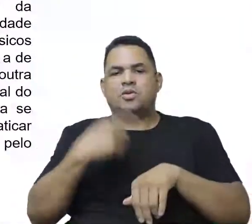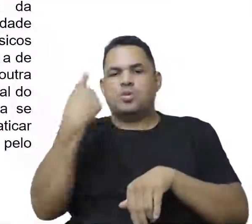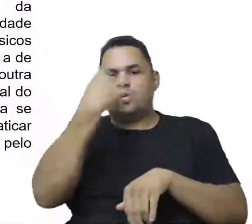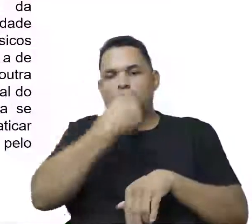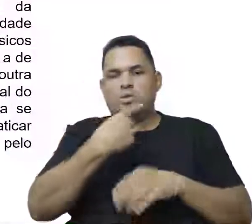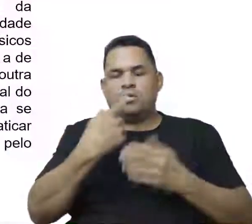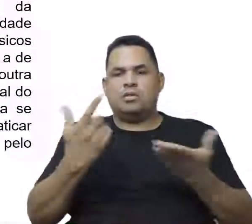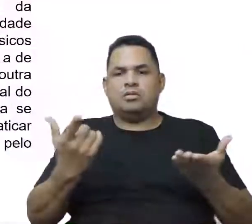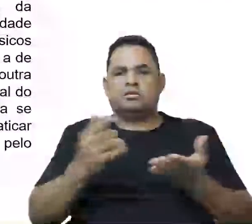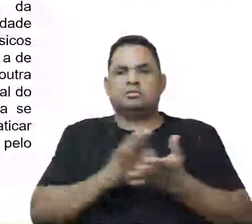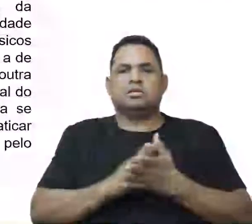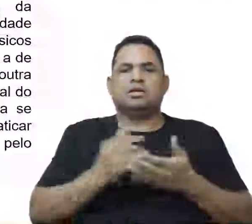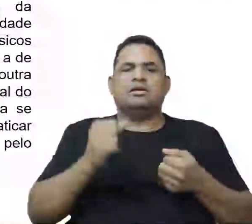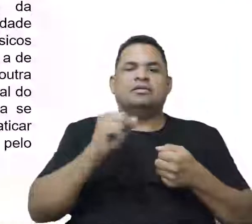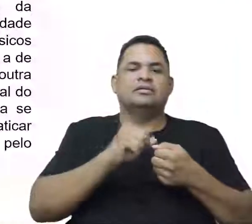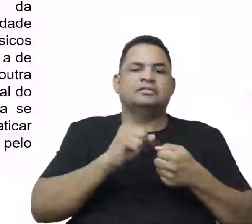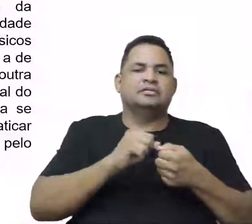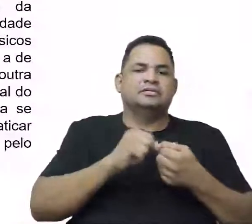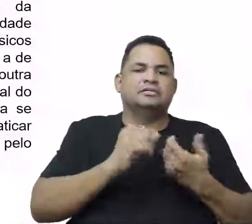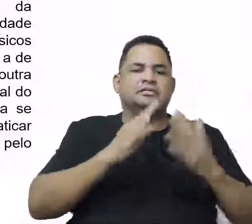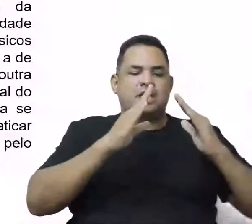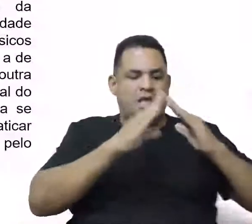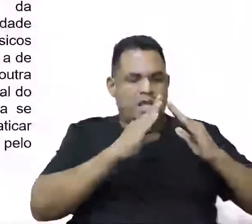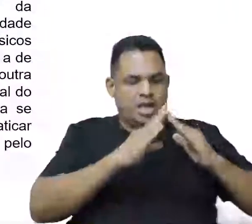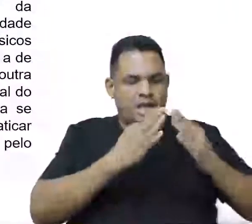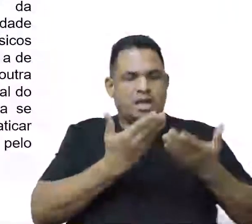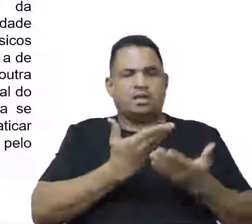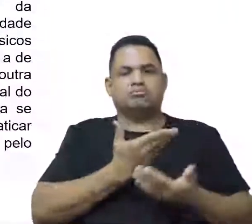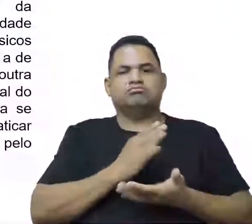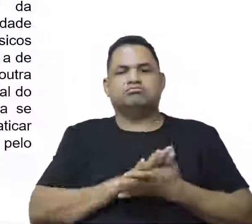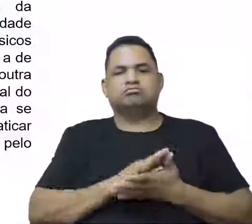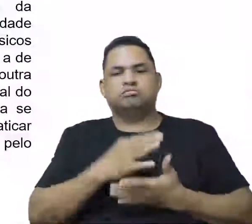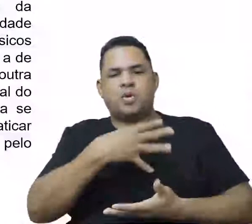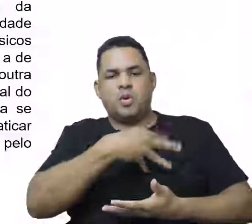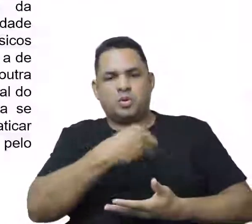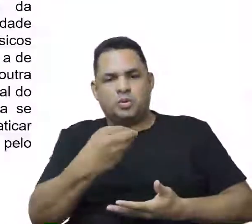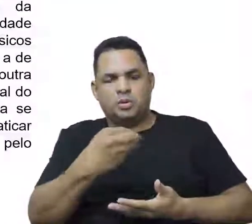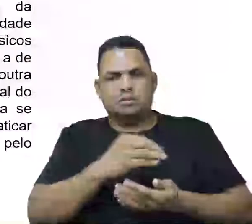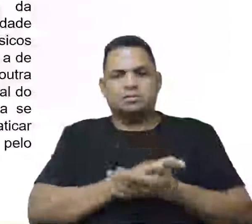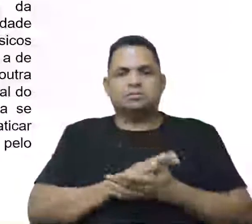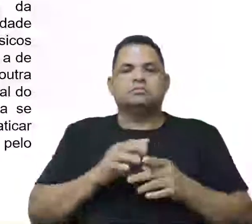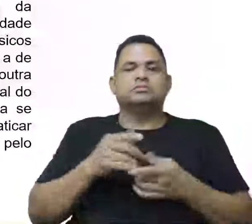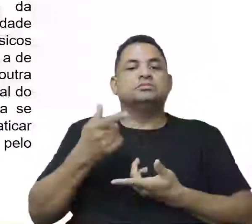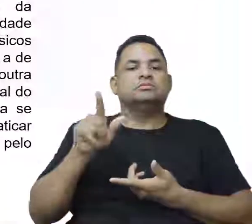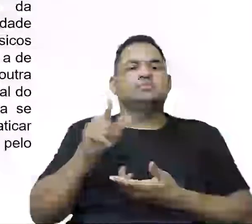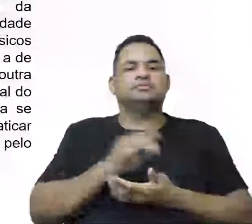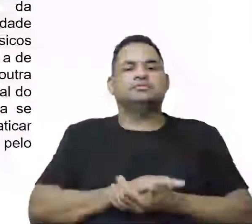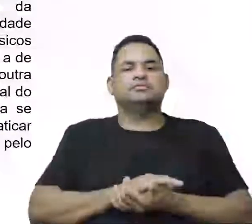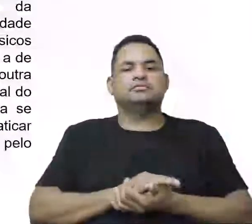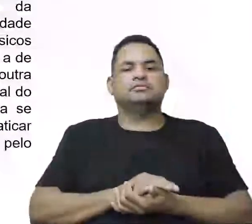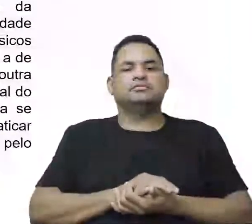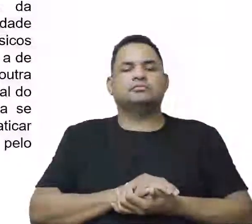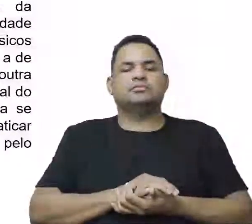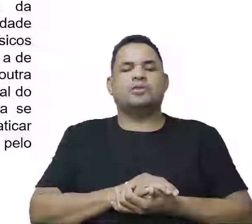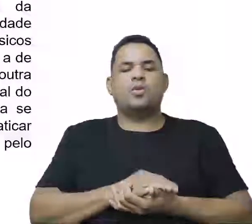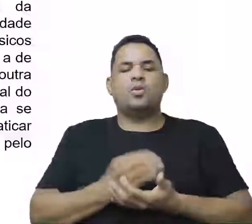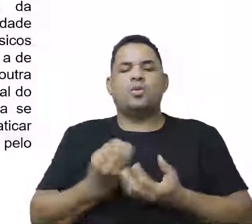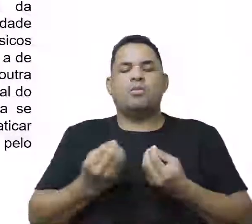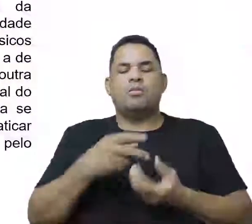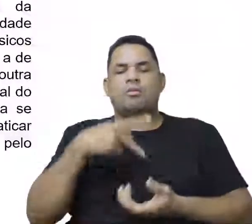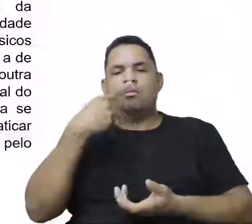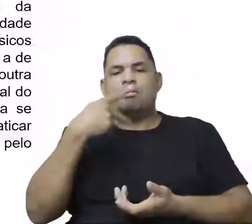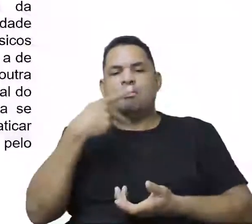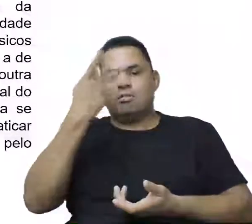Aí sim, cuidar dos afazeres domésticos, dos filhos e etc. Como dizer